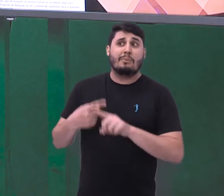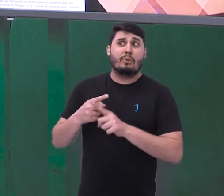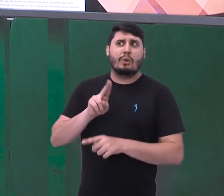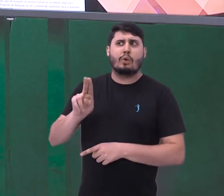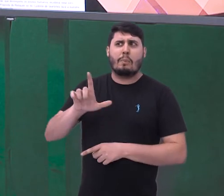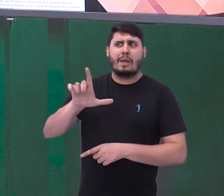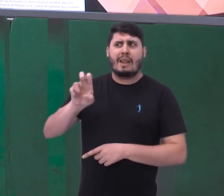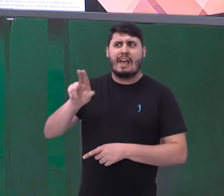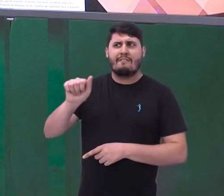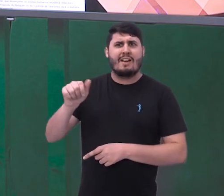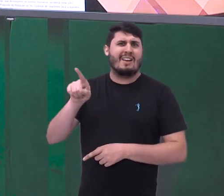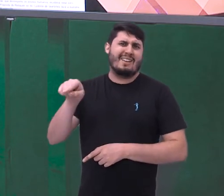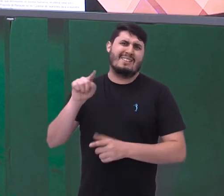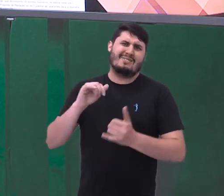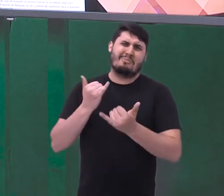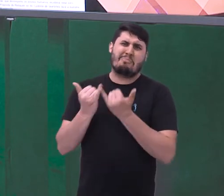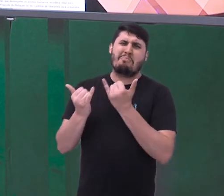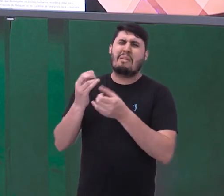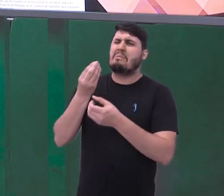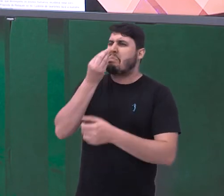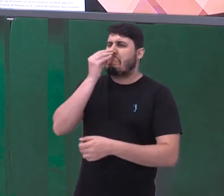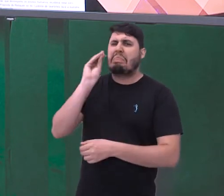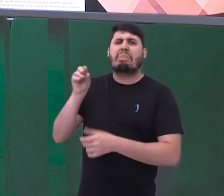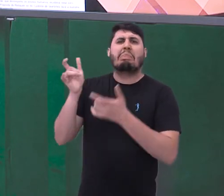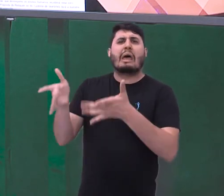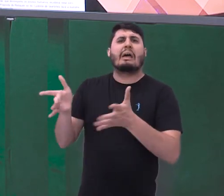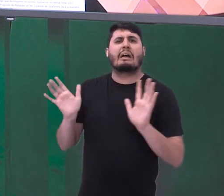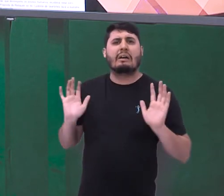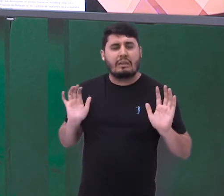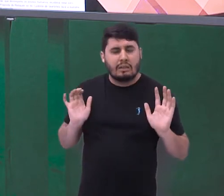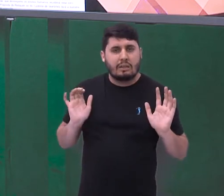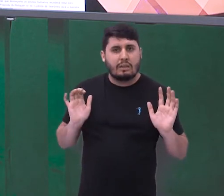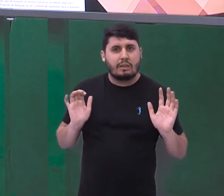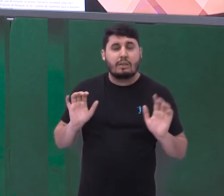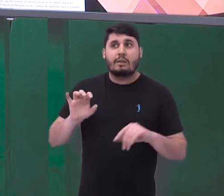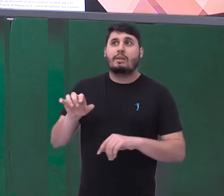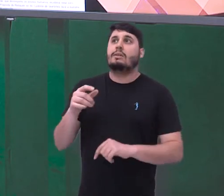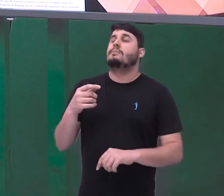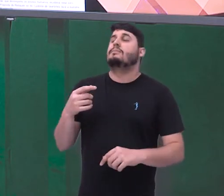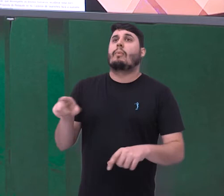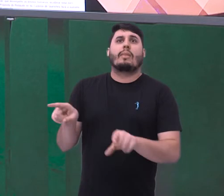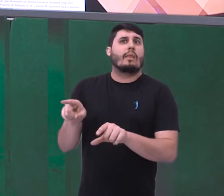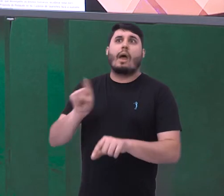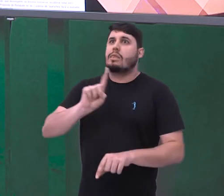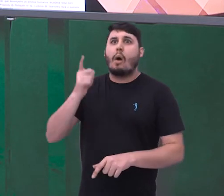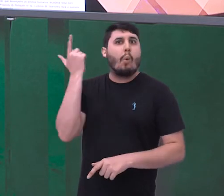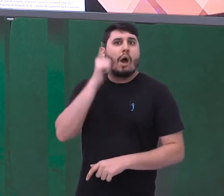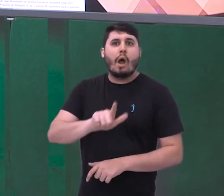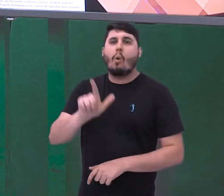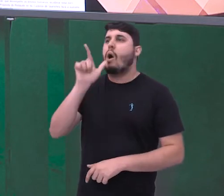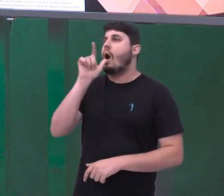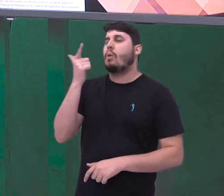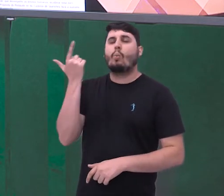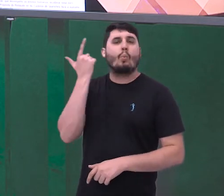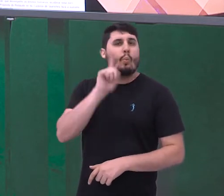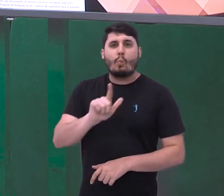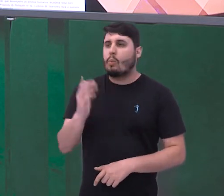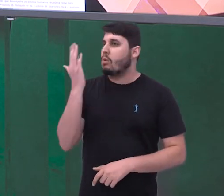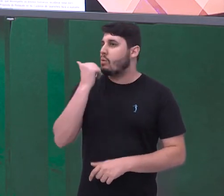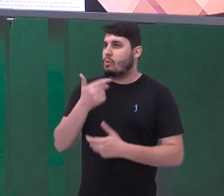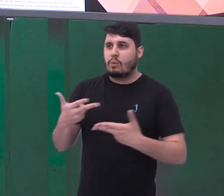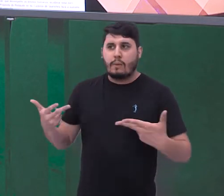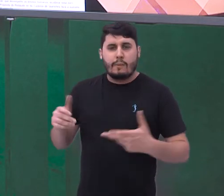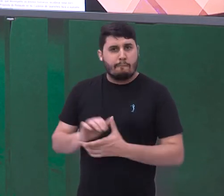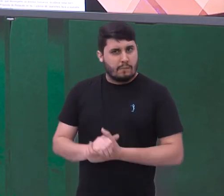Ele recebeu água e comida, mas abrigo não. Quantas escolas a gente tem que a gente pode